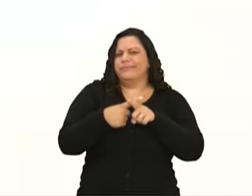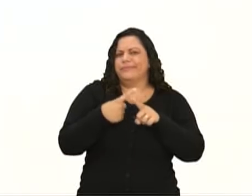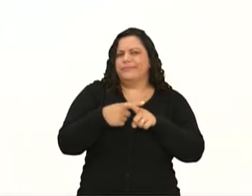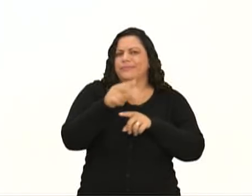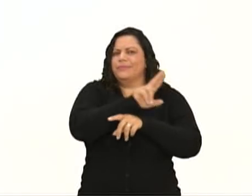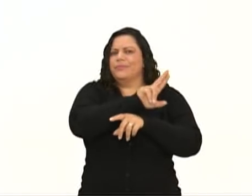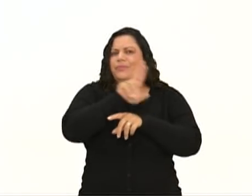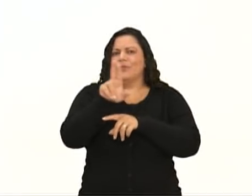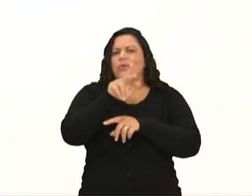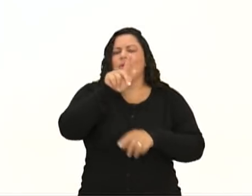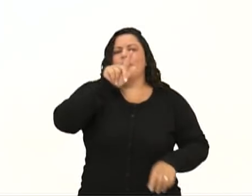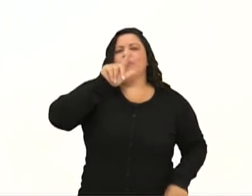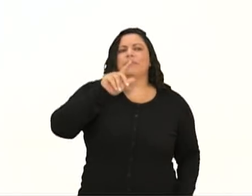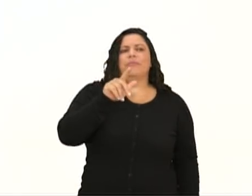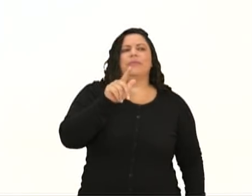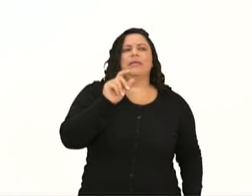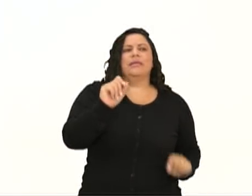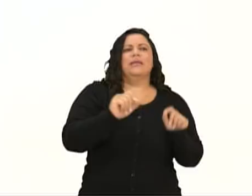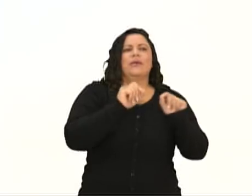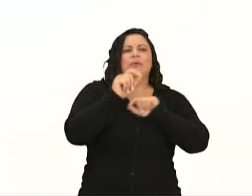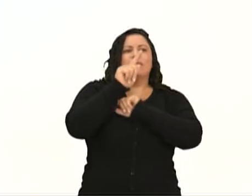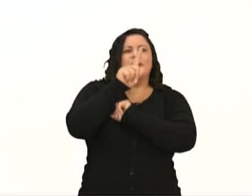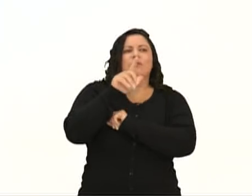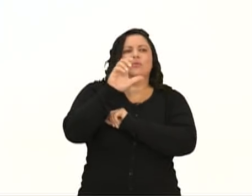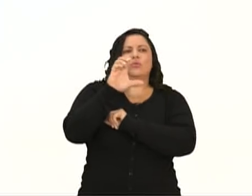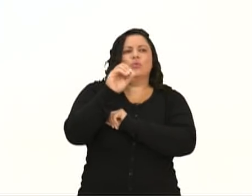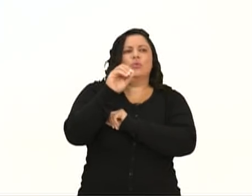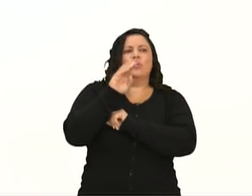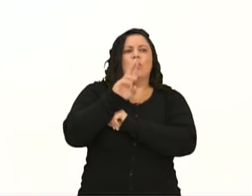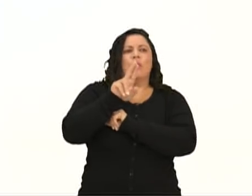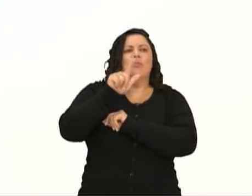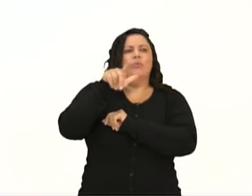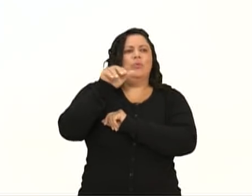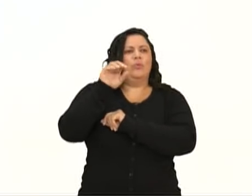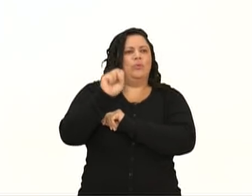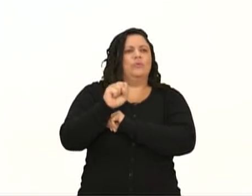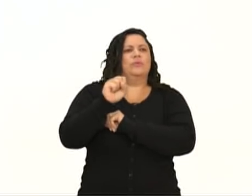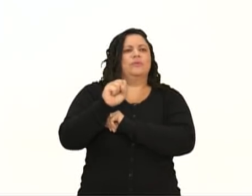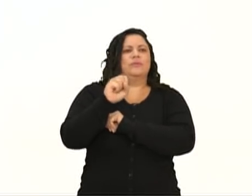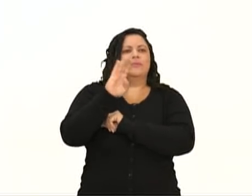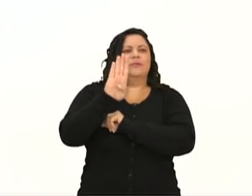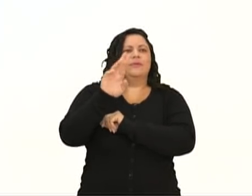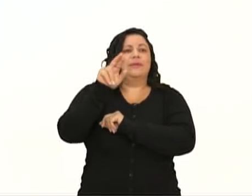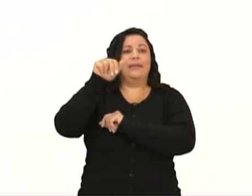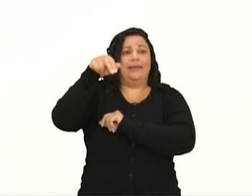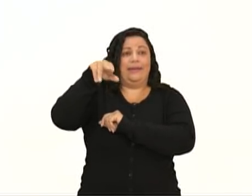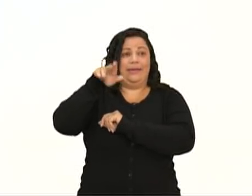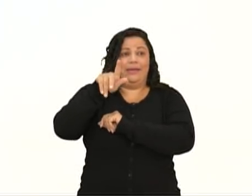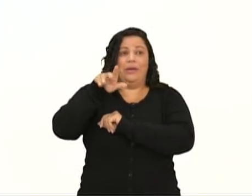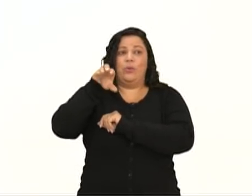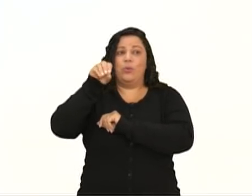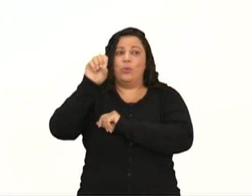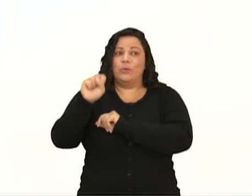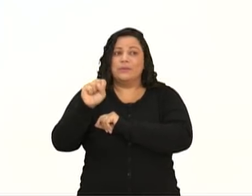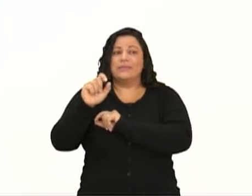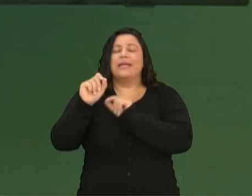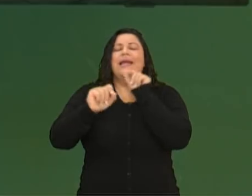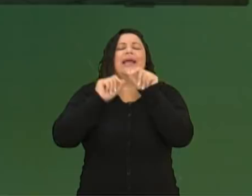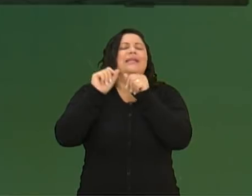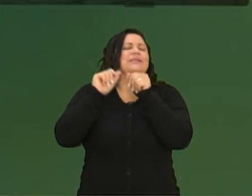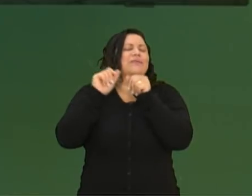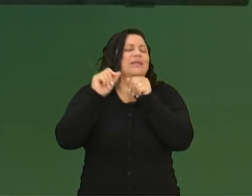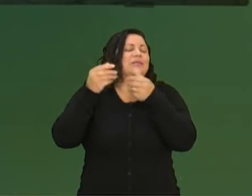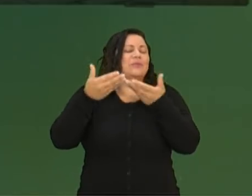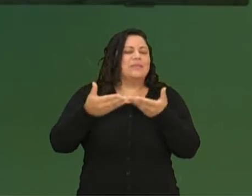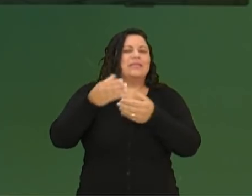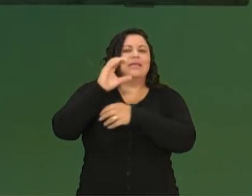tá? O que é essa coagulação sanguínea? Ó, aqui na imagem, esses em branquinho aqui são